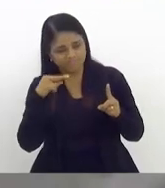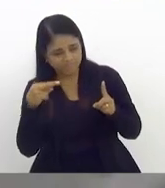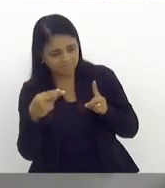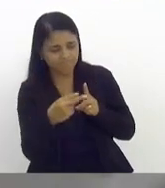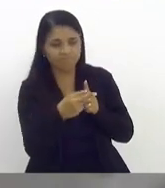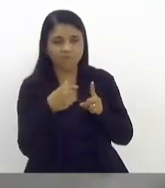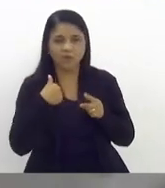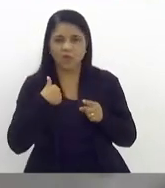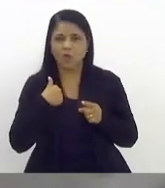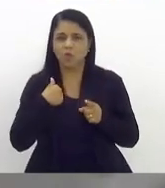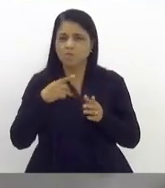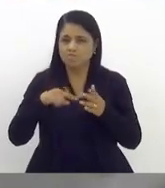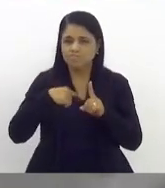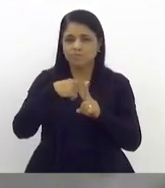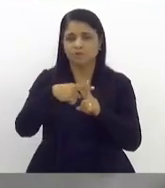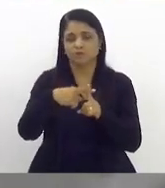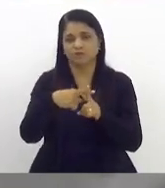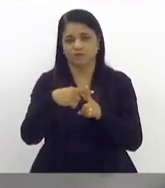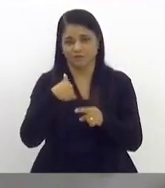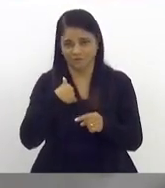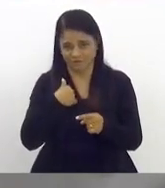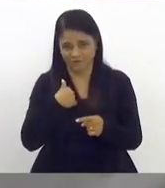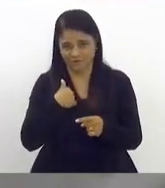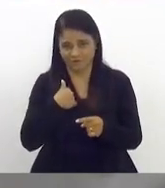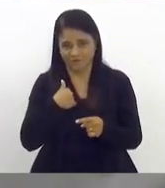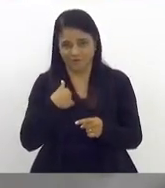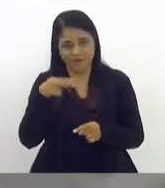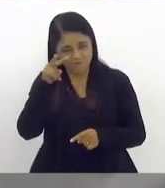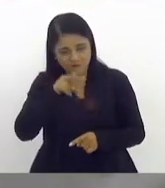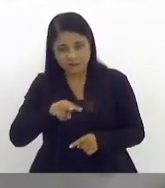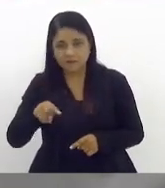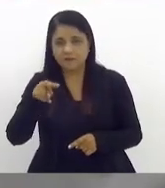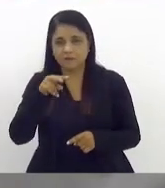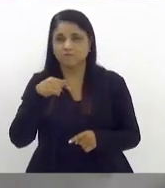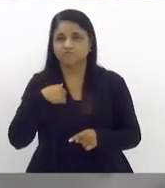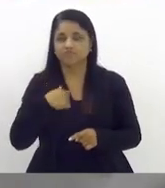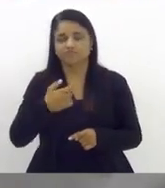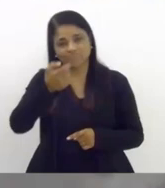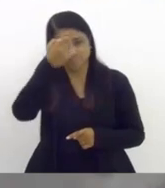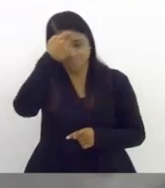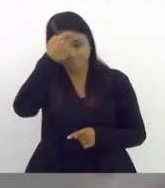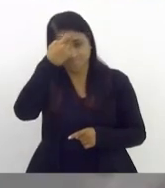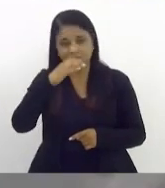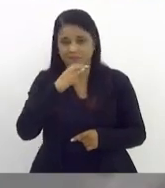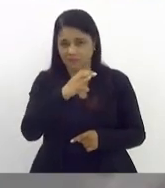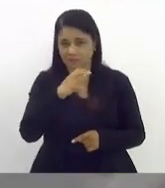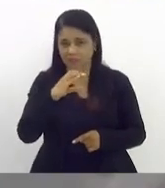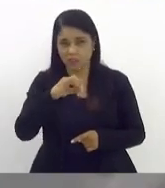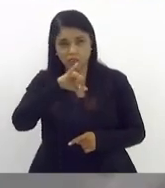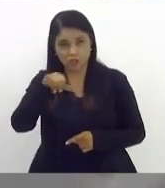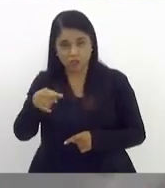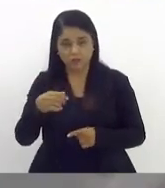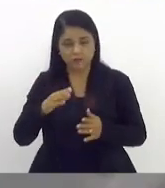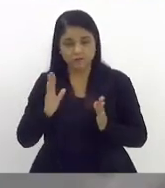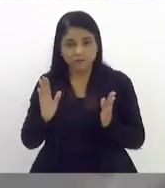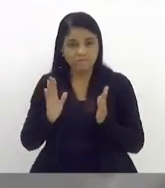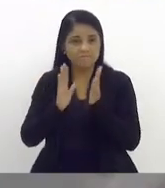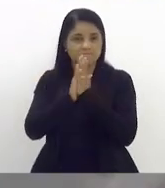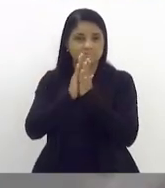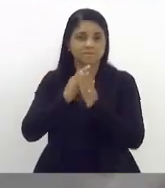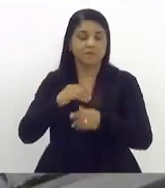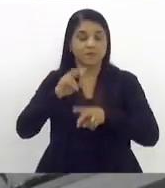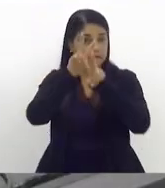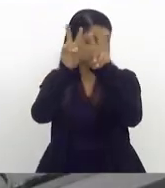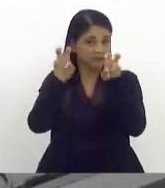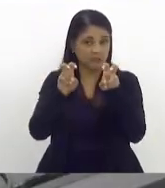questões pelo lado positivo. Vejo aqui mais um sinal de muita maturidade da CCJ em enfrentar temas polêmicos como esse, que de fato é um